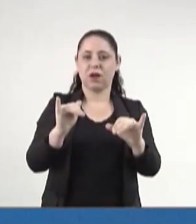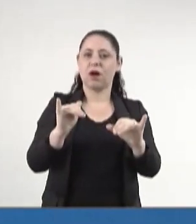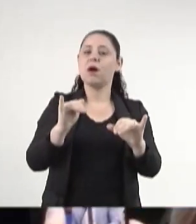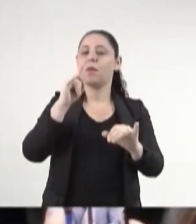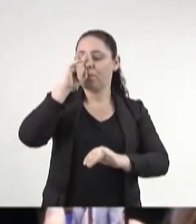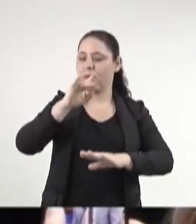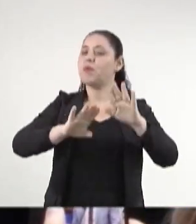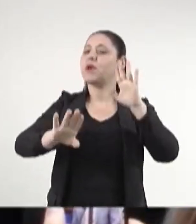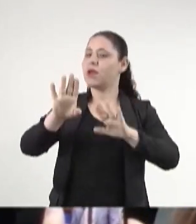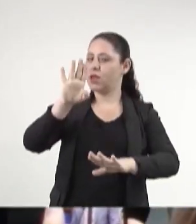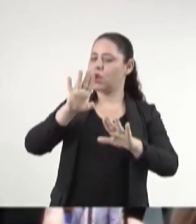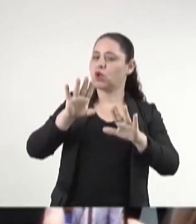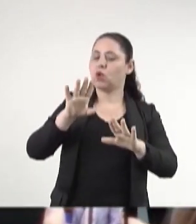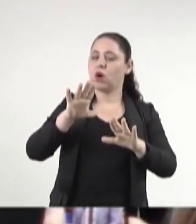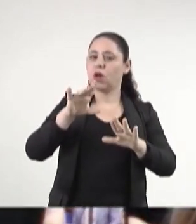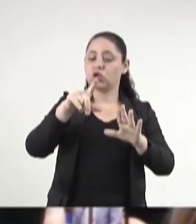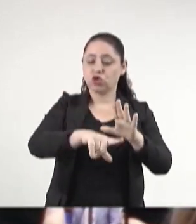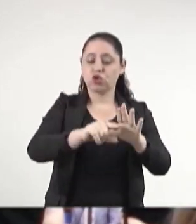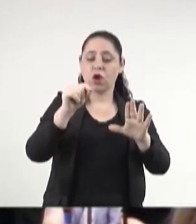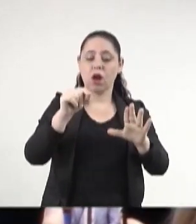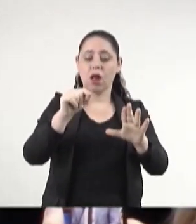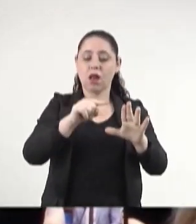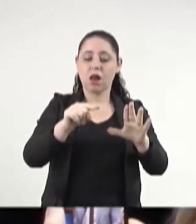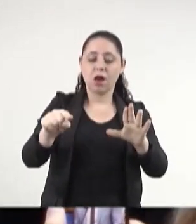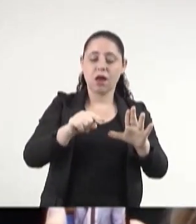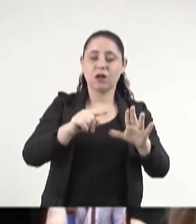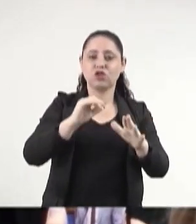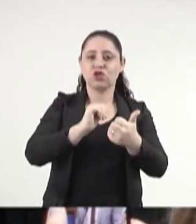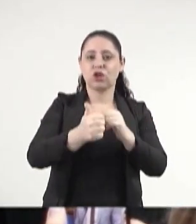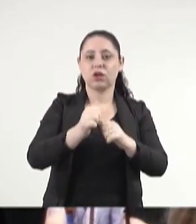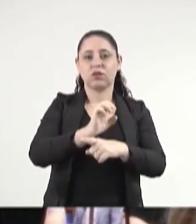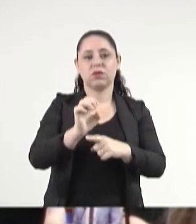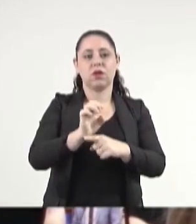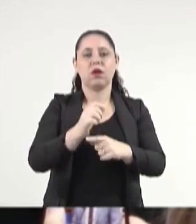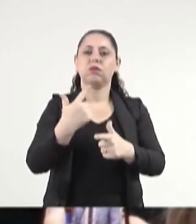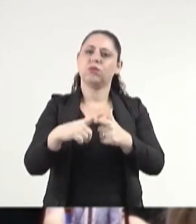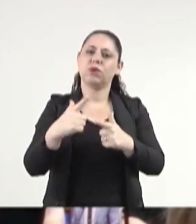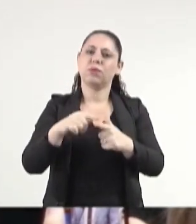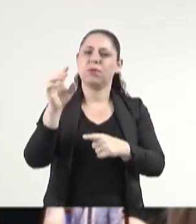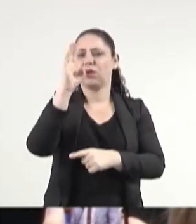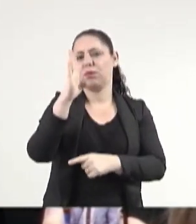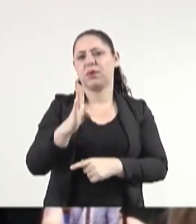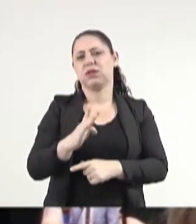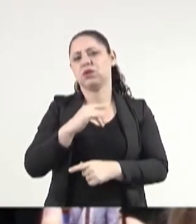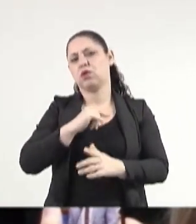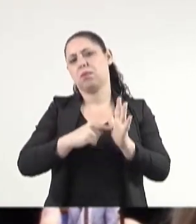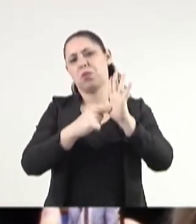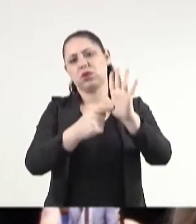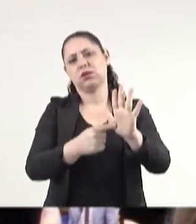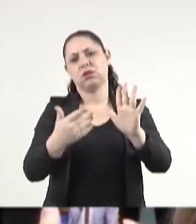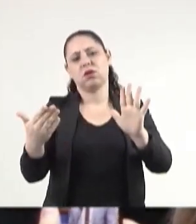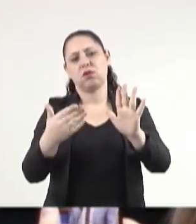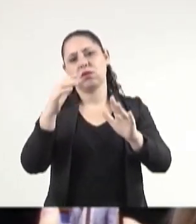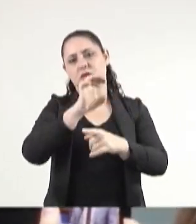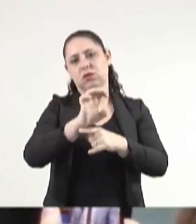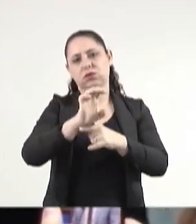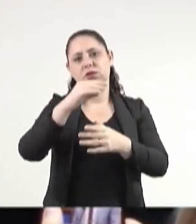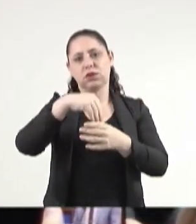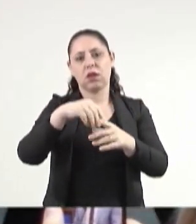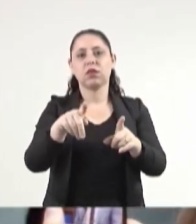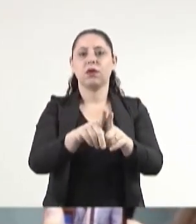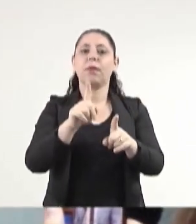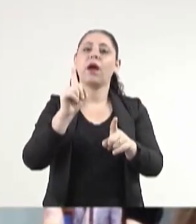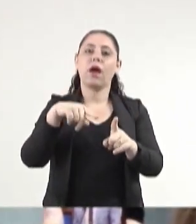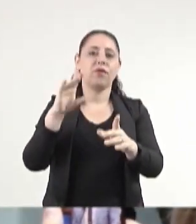o perigo dos jogos e apostas online no estado. O problema dos jogos online no Brasil, e principalmente no nosso